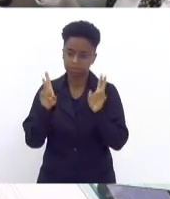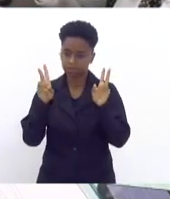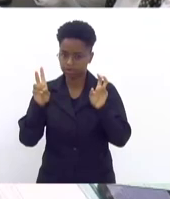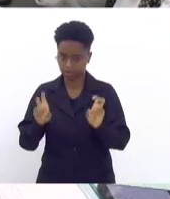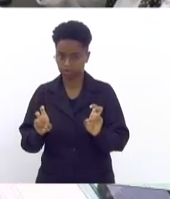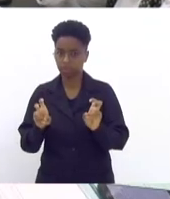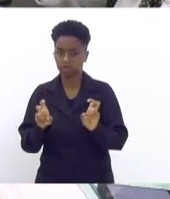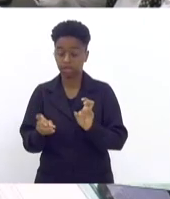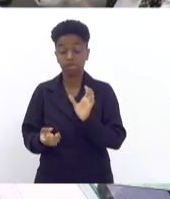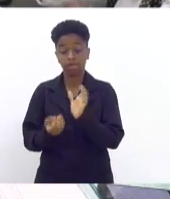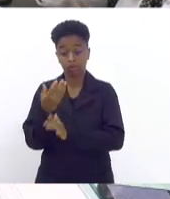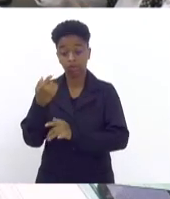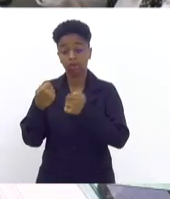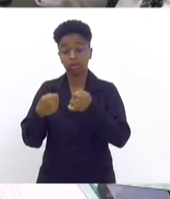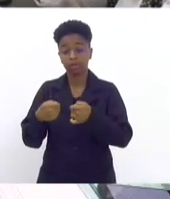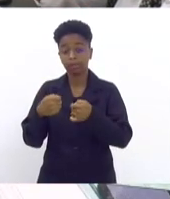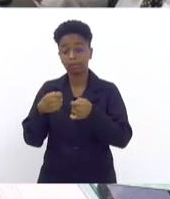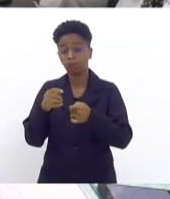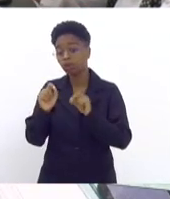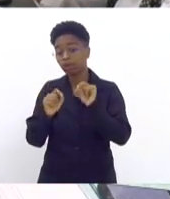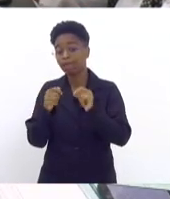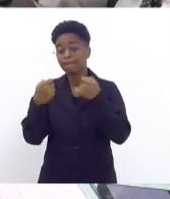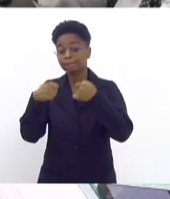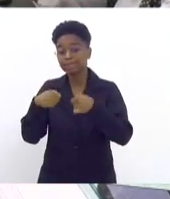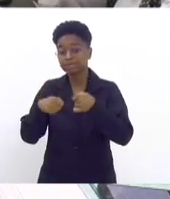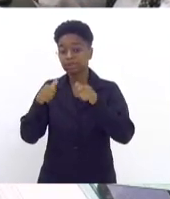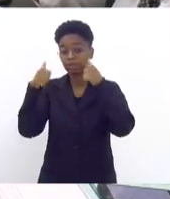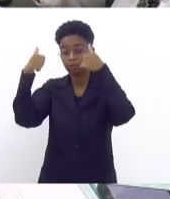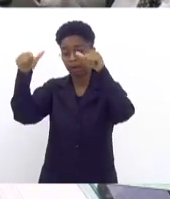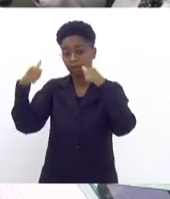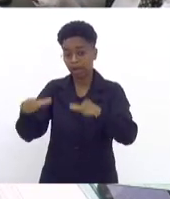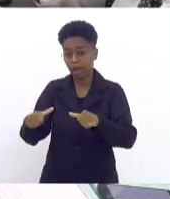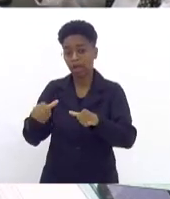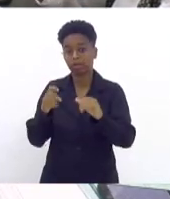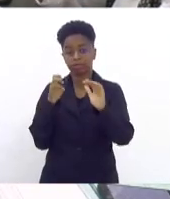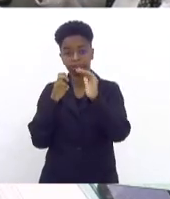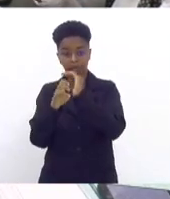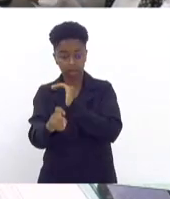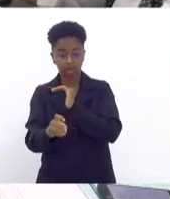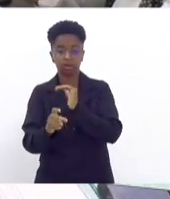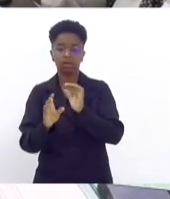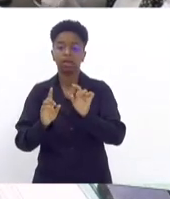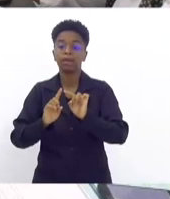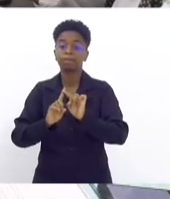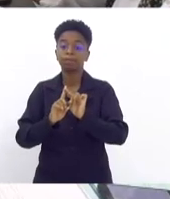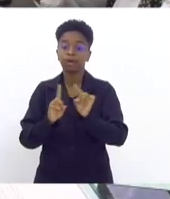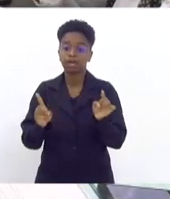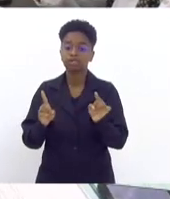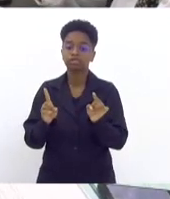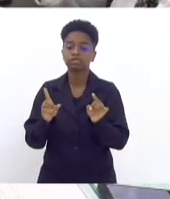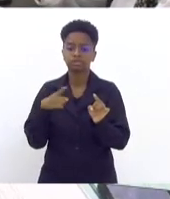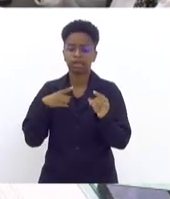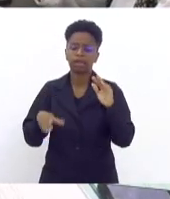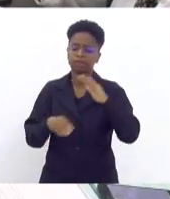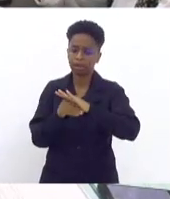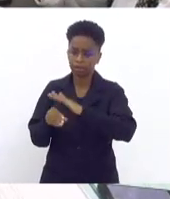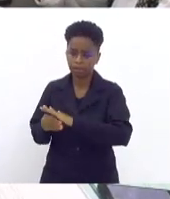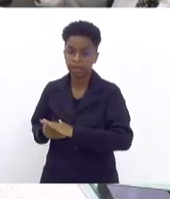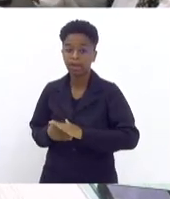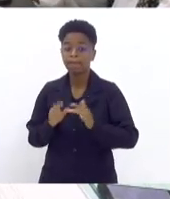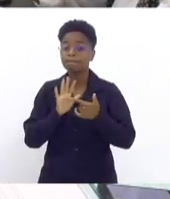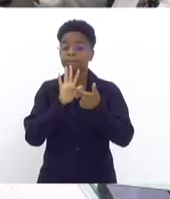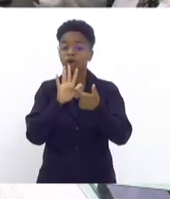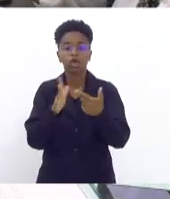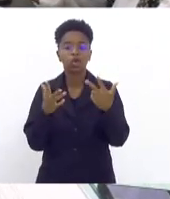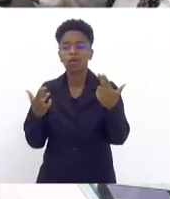Estabelece critérios para fixação de mapa na rede metroviária. Rarará. Ele tramitou, recebeu emenda, etc. Ele consta como, a